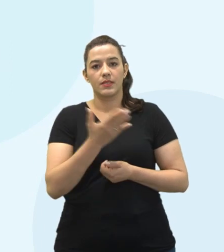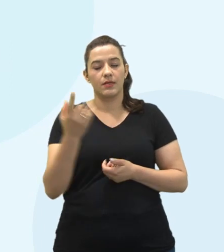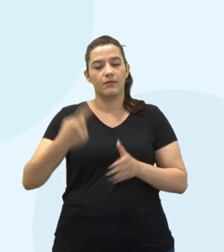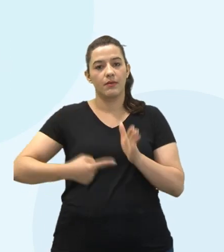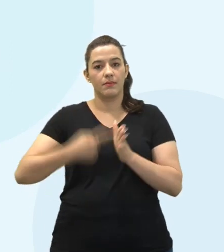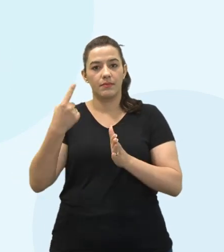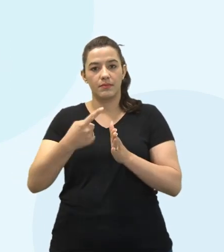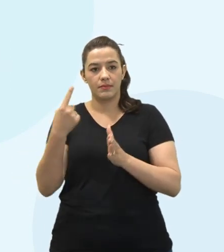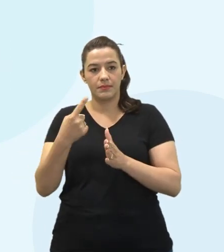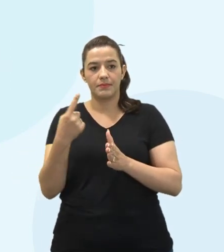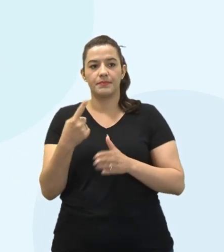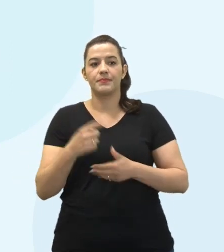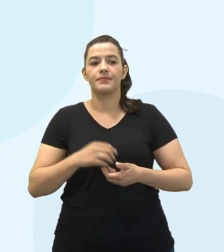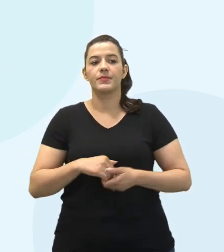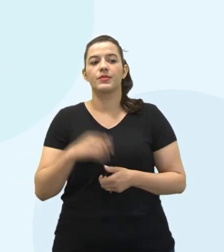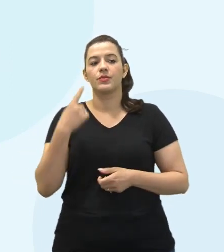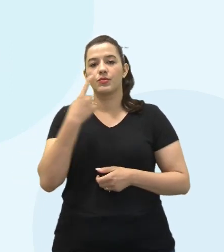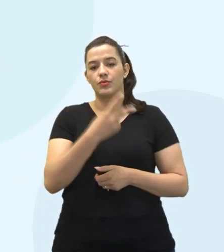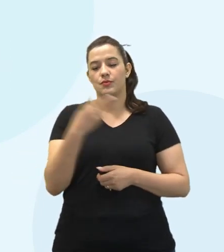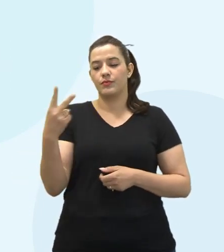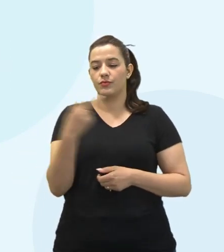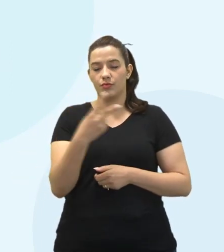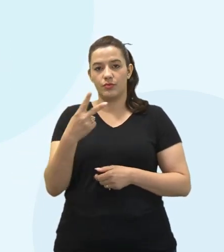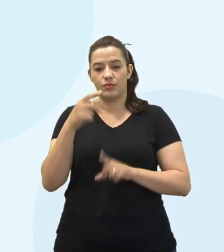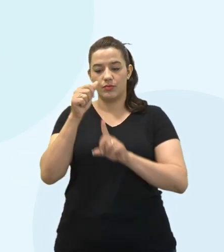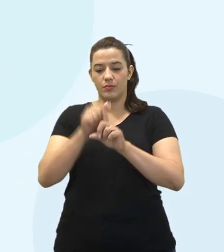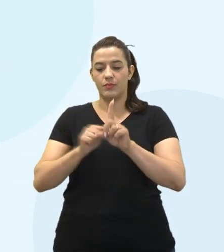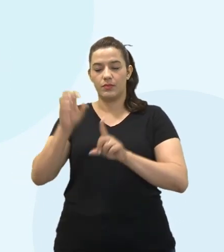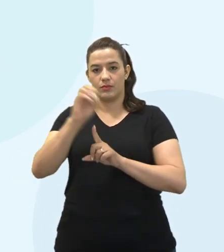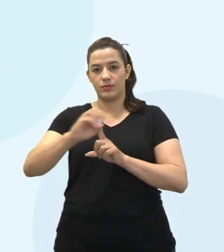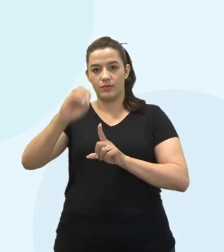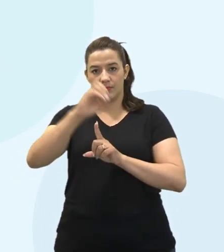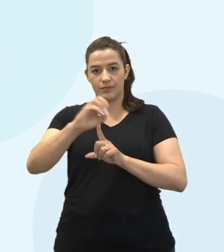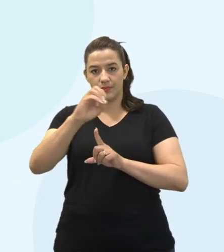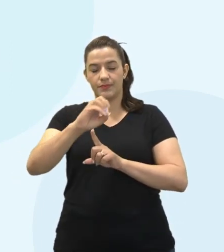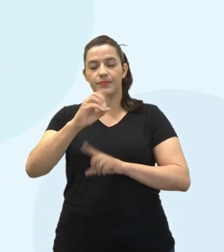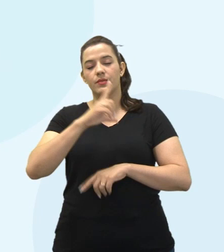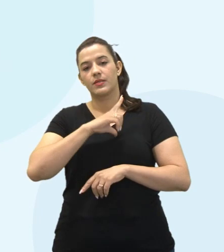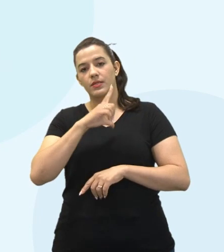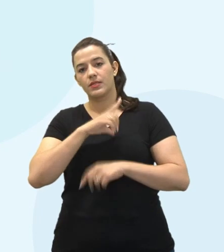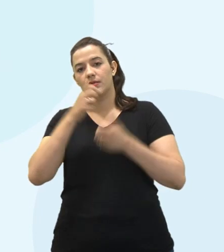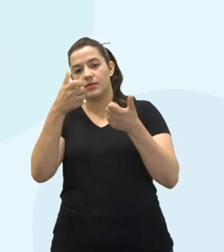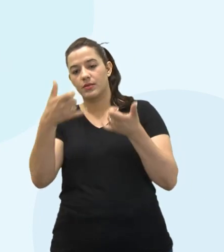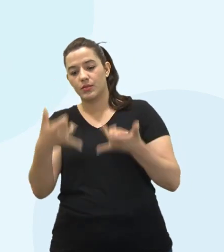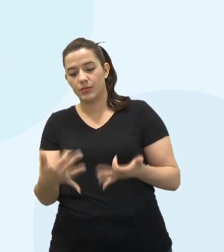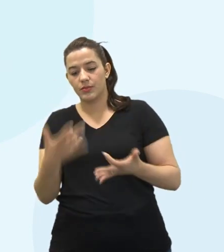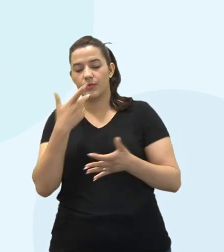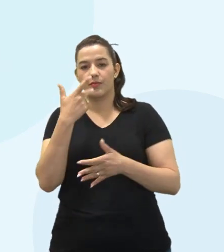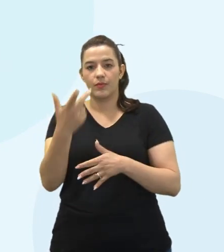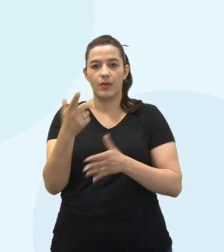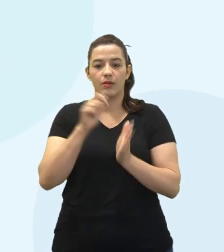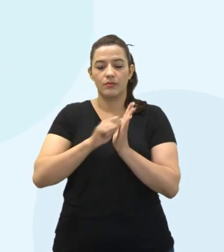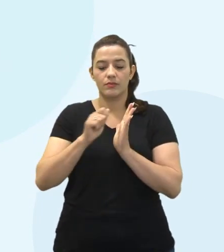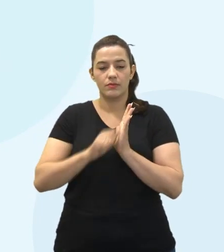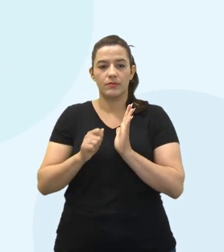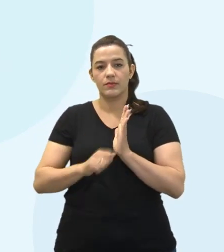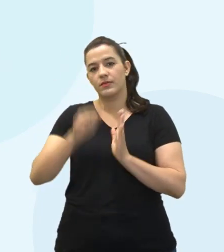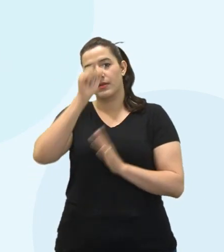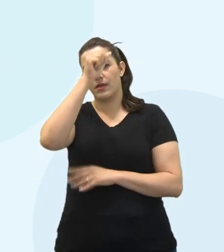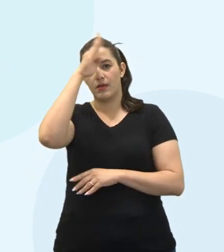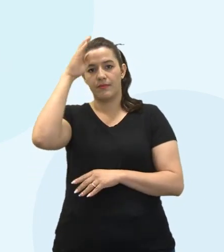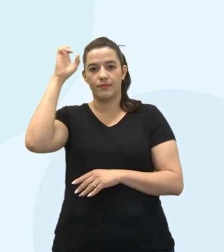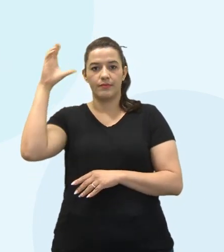transmissão formativa no dia vinte e dois de outubro né na cola gente comentou sobre o sistema de escrita alfabético